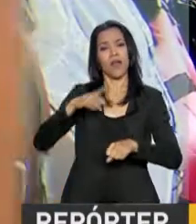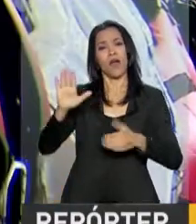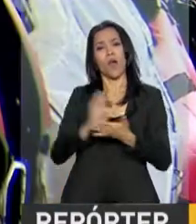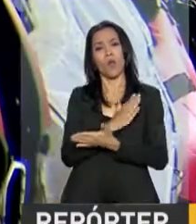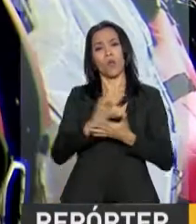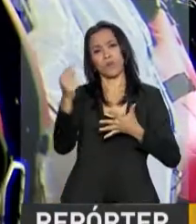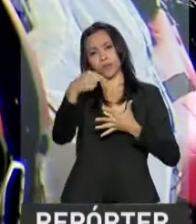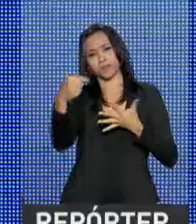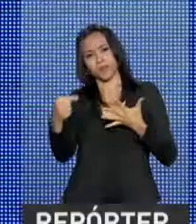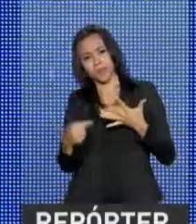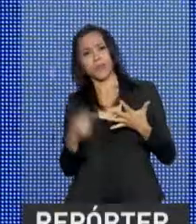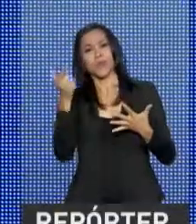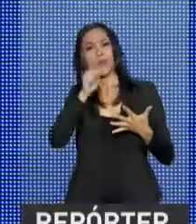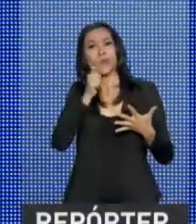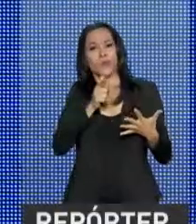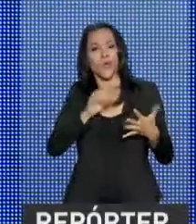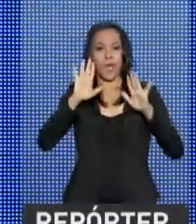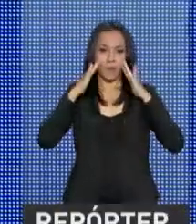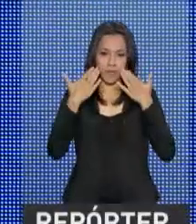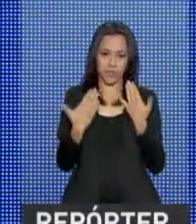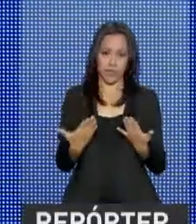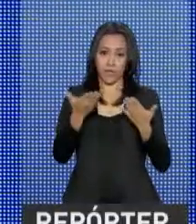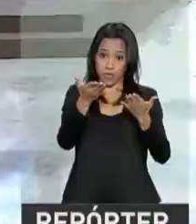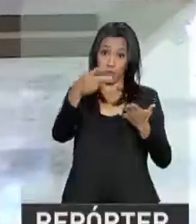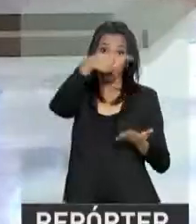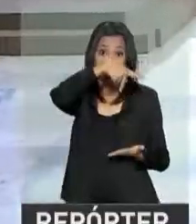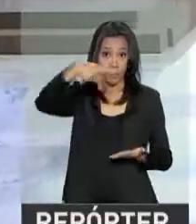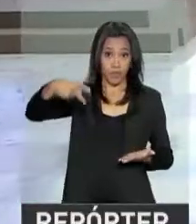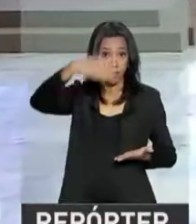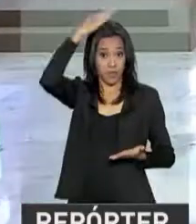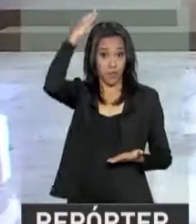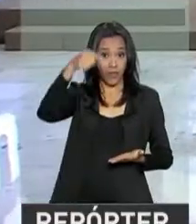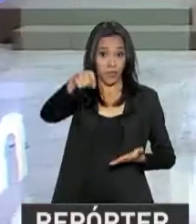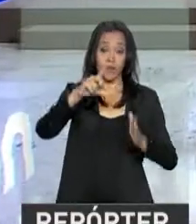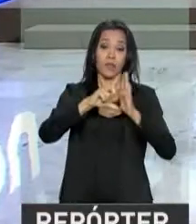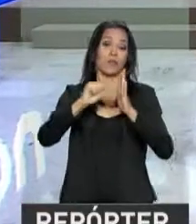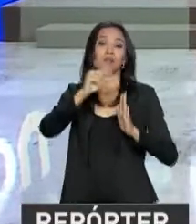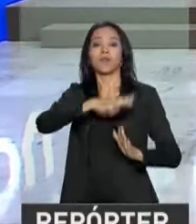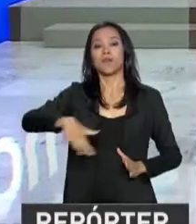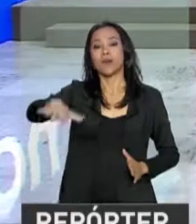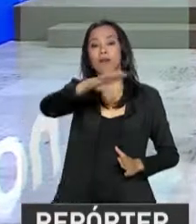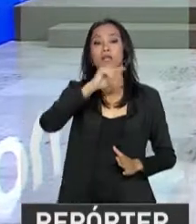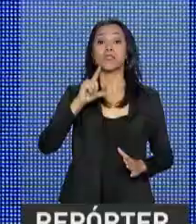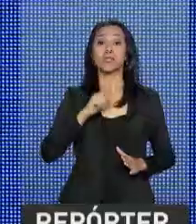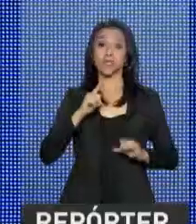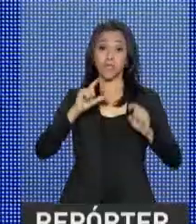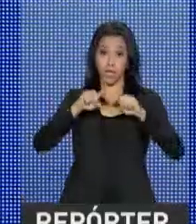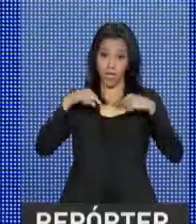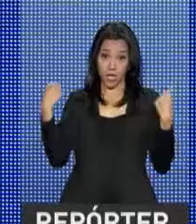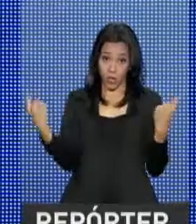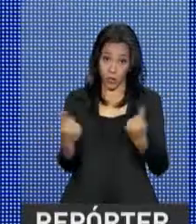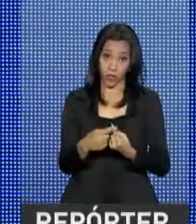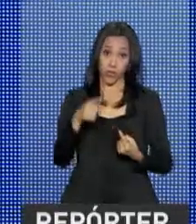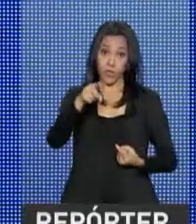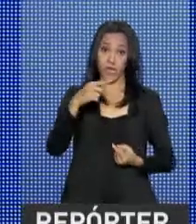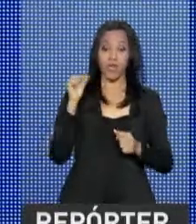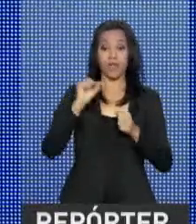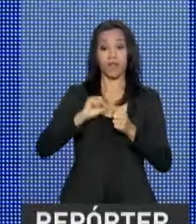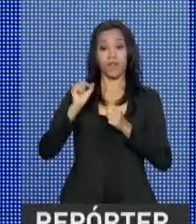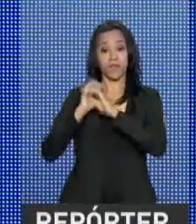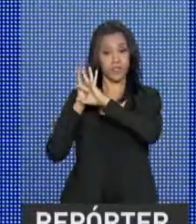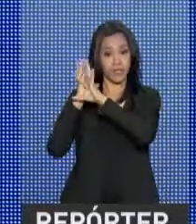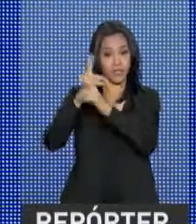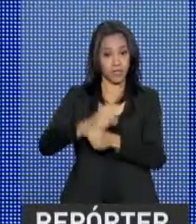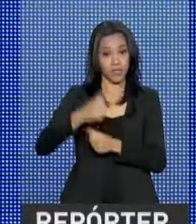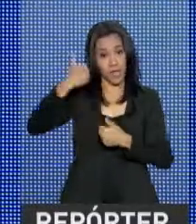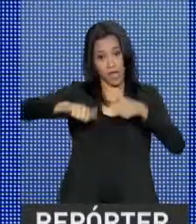conquistas apresentadas pelo presidente michel temer no palácio do planalto em reunião com ministros teme fez uma avaliação das ações